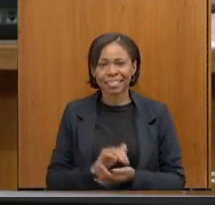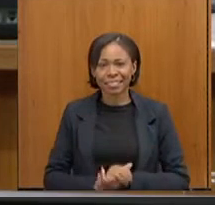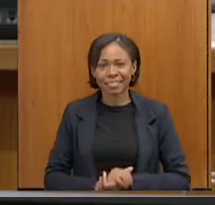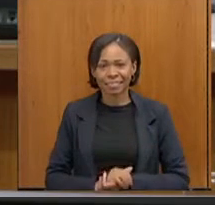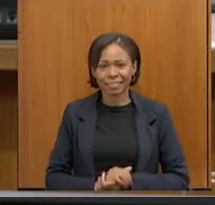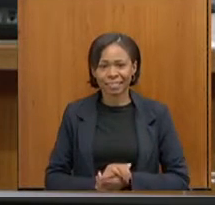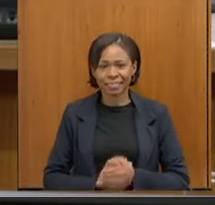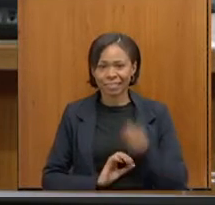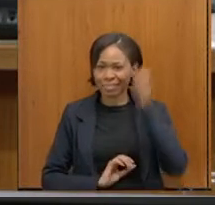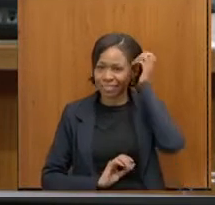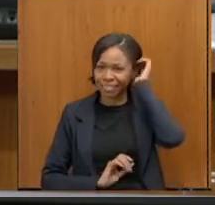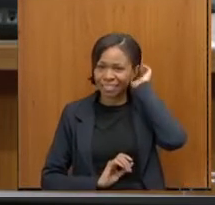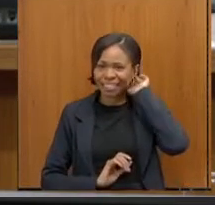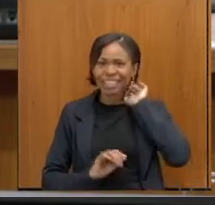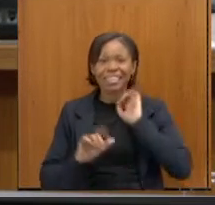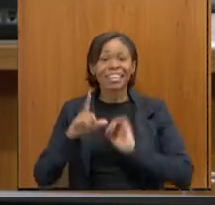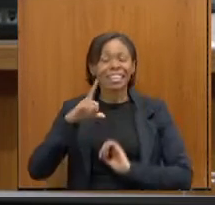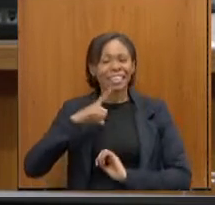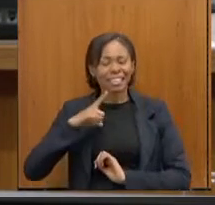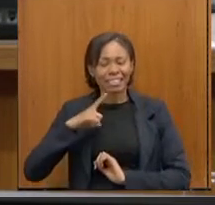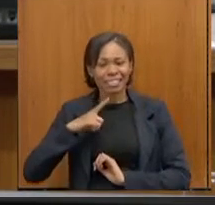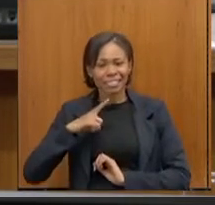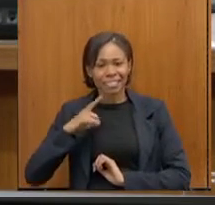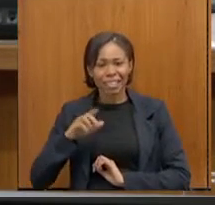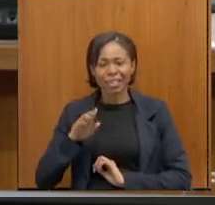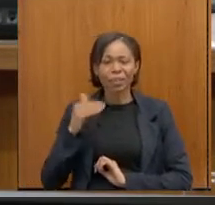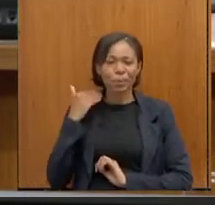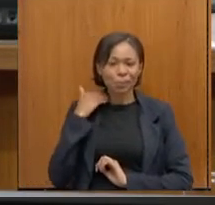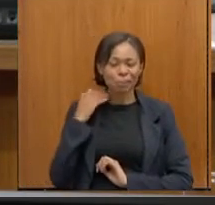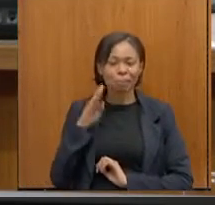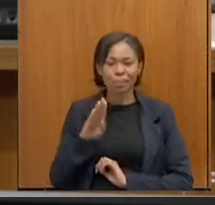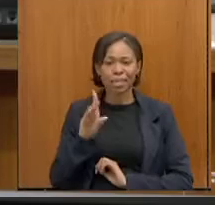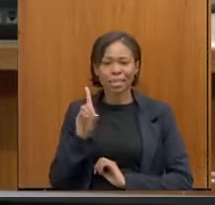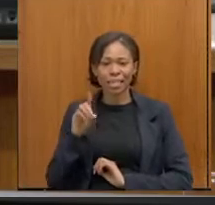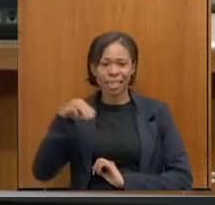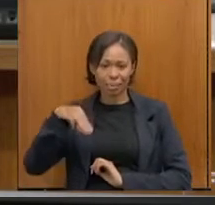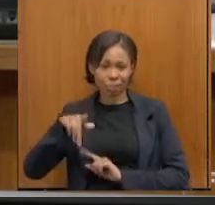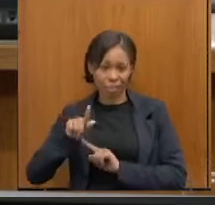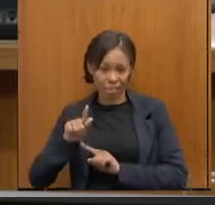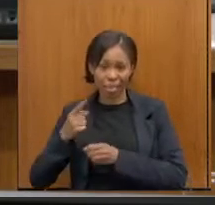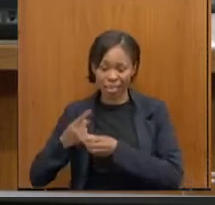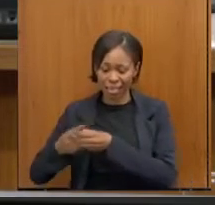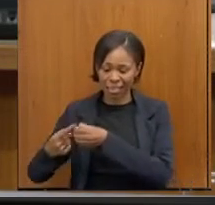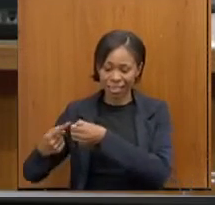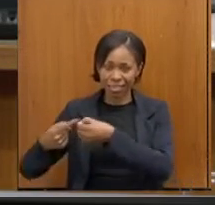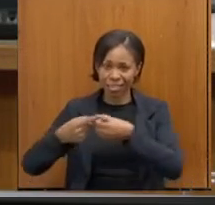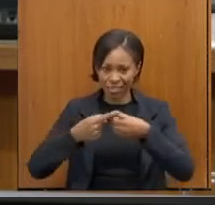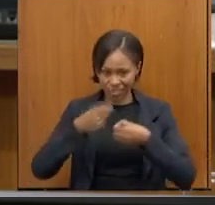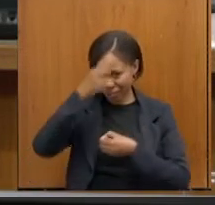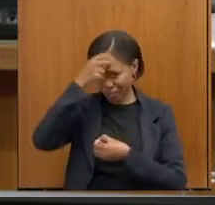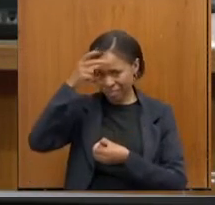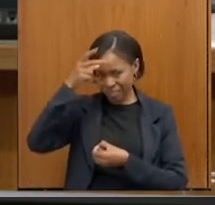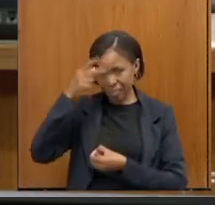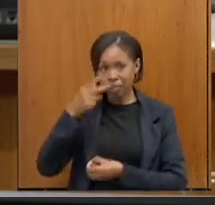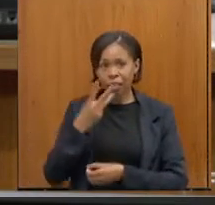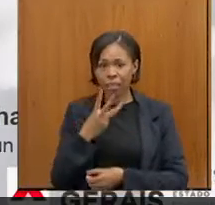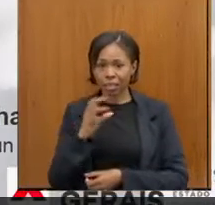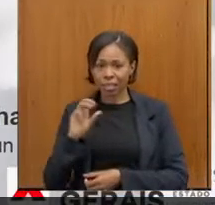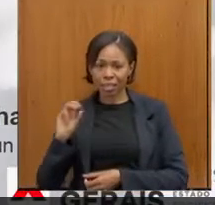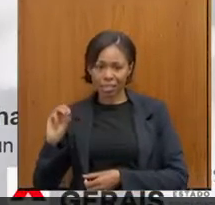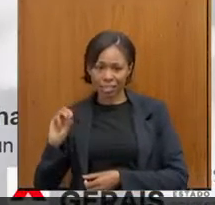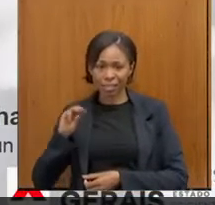pa e Aqui nós temos o bdmg municípios importante dizer são 300 milhões